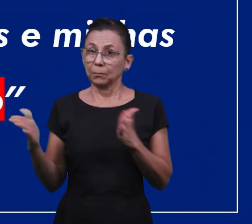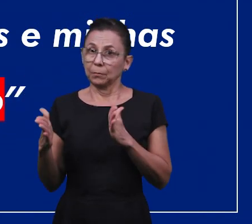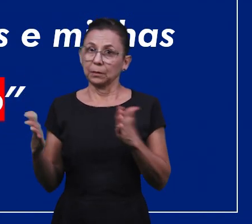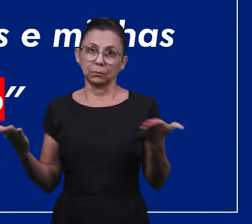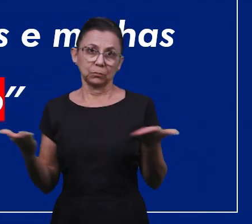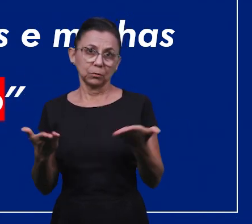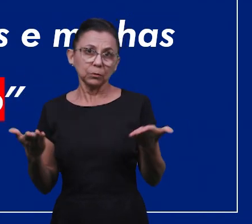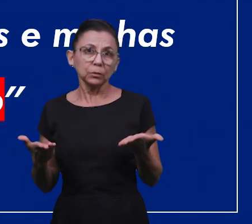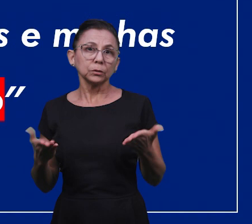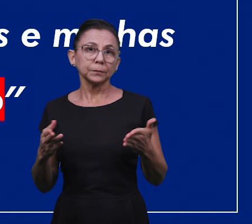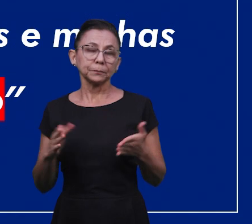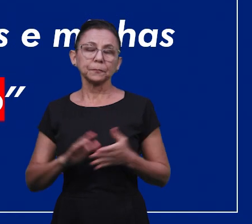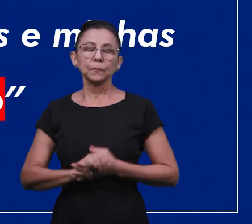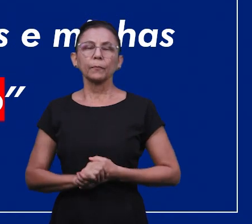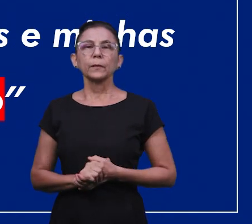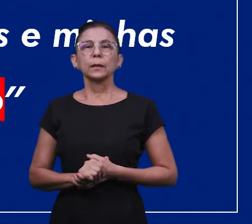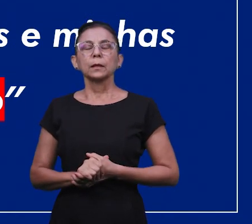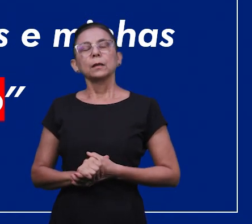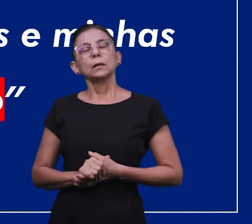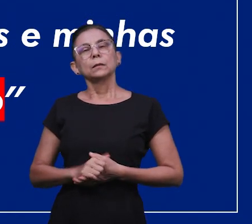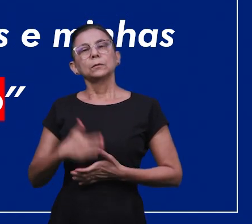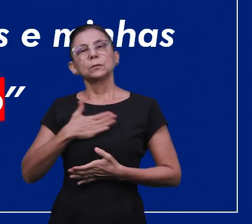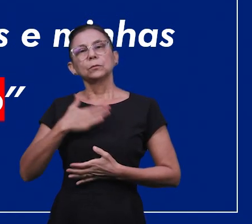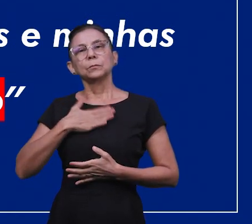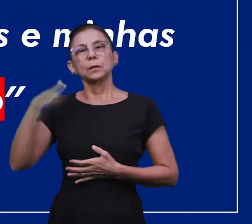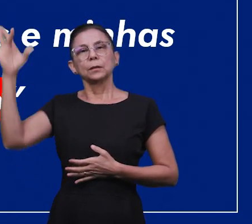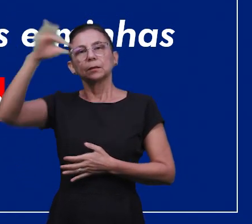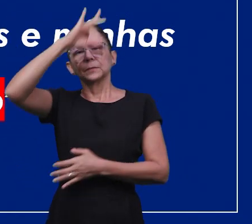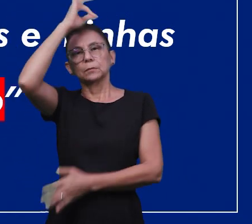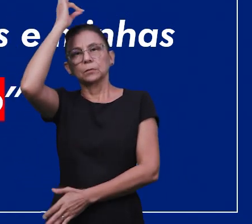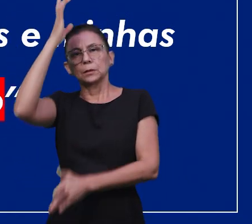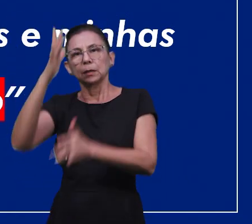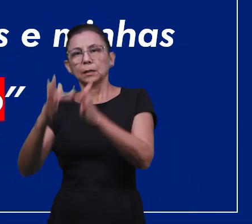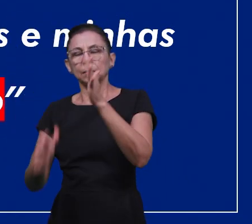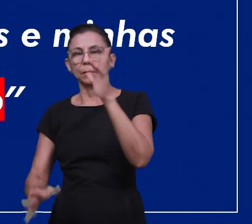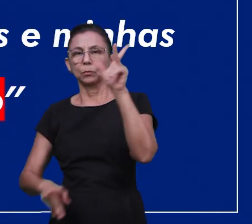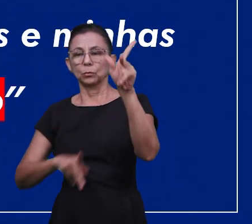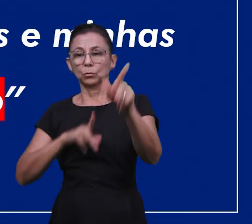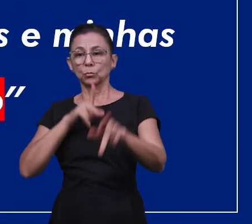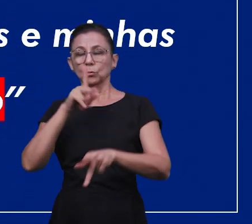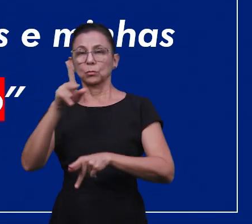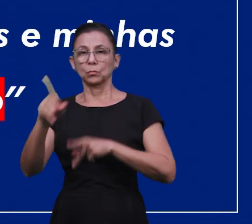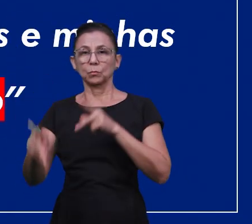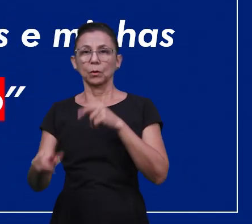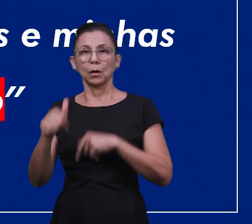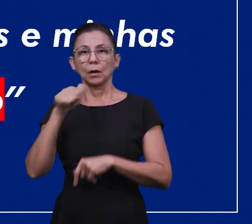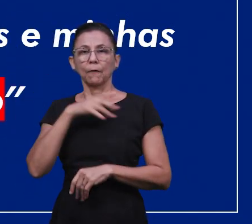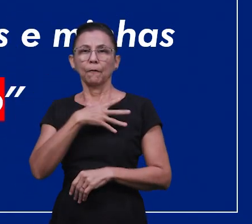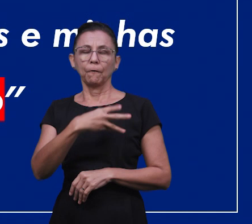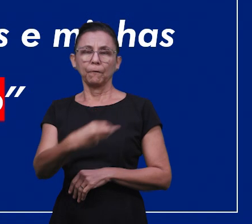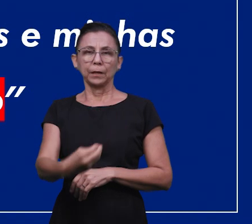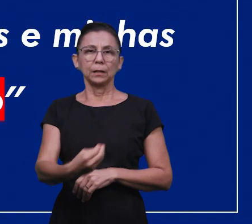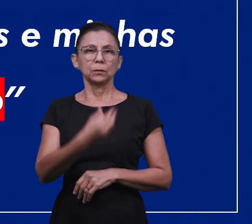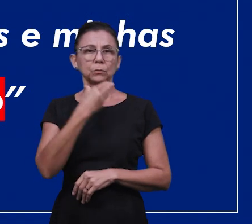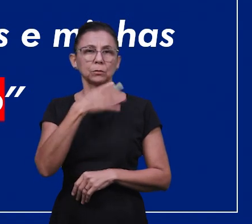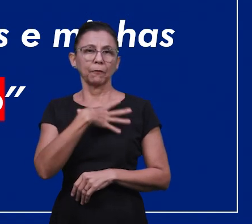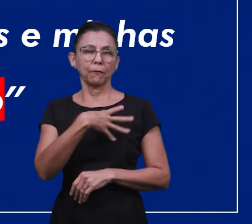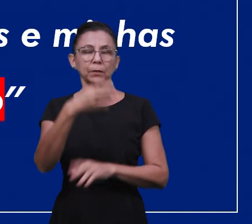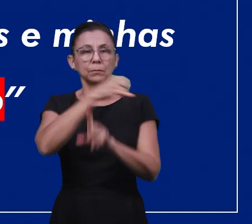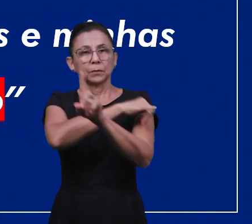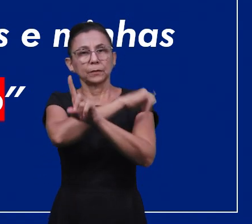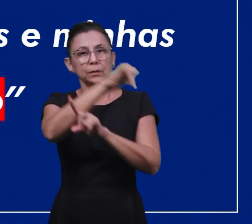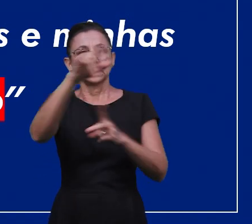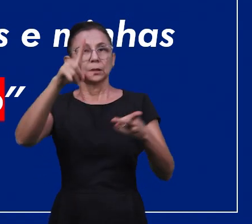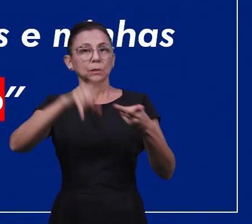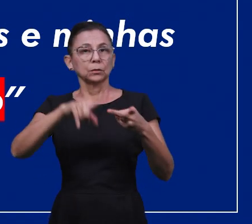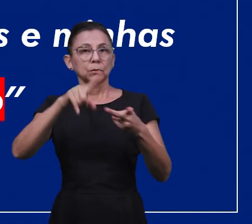claro, que do meu espírito derramarei sobre toda a carne, e os vossos filhos e as vossas filhas profetizarão, os